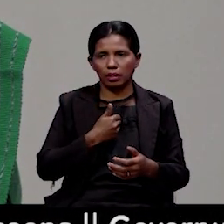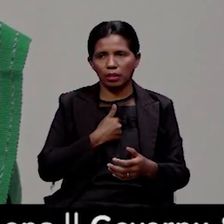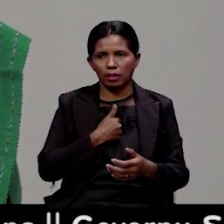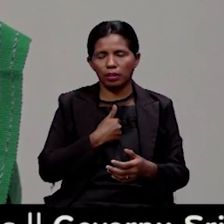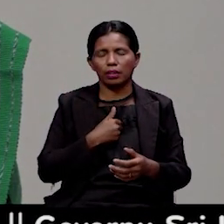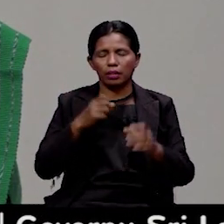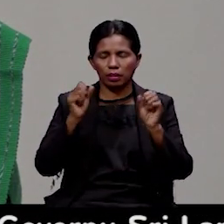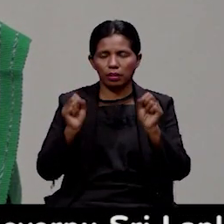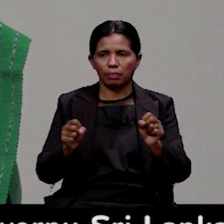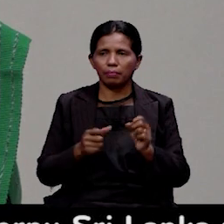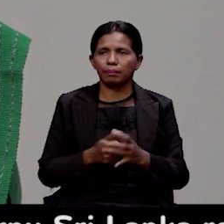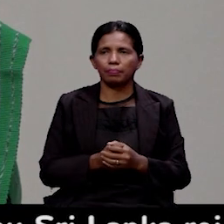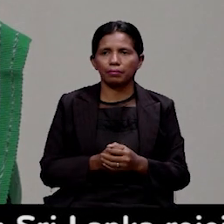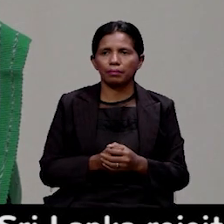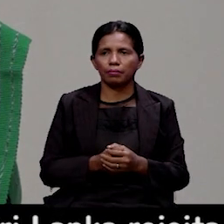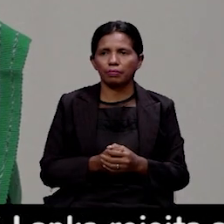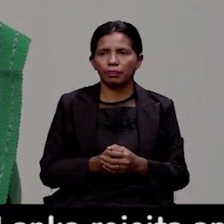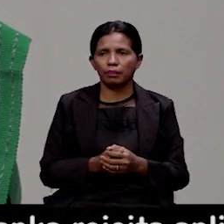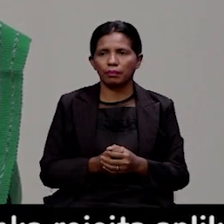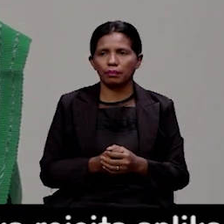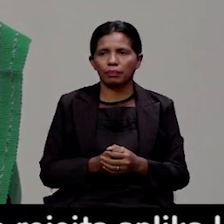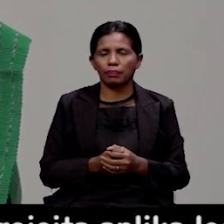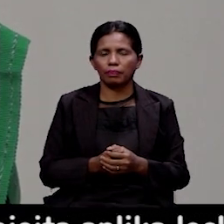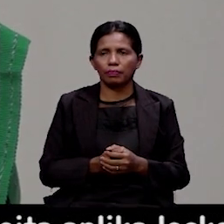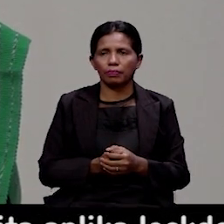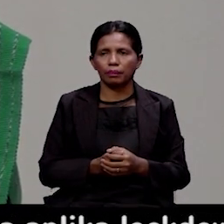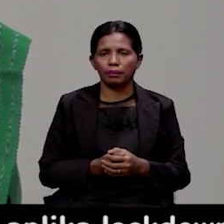capacitar. E a área Marítima Minha.